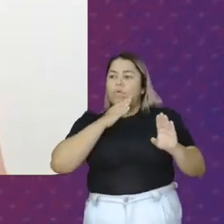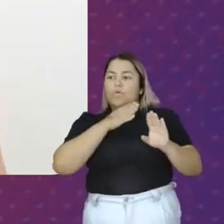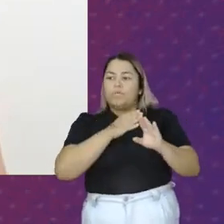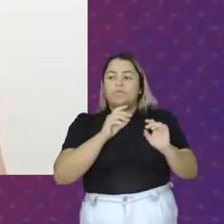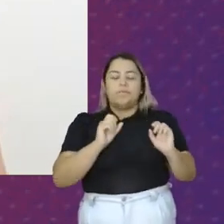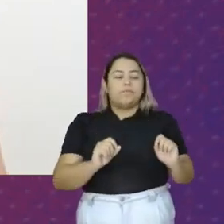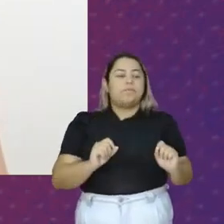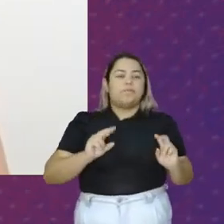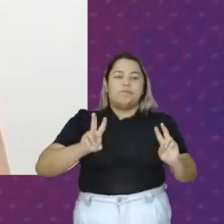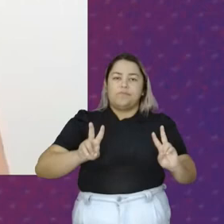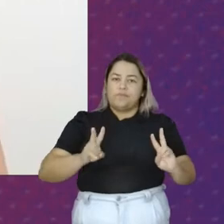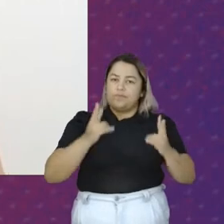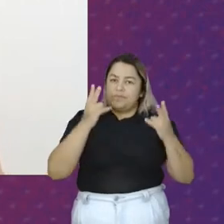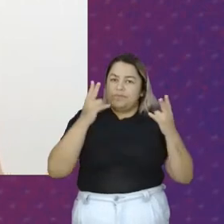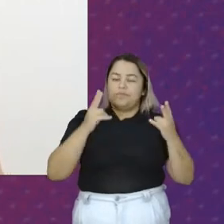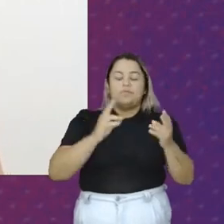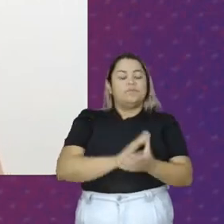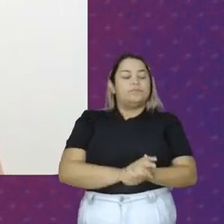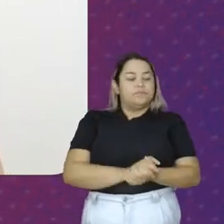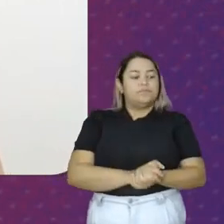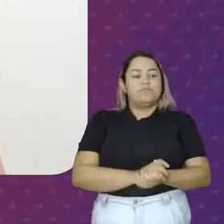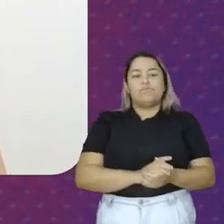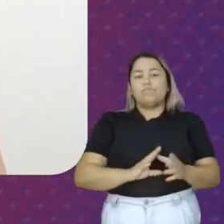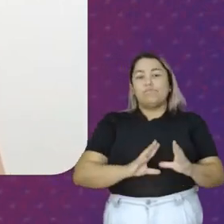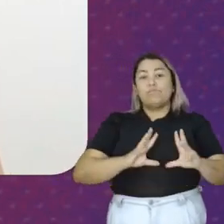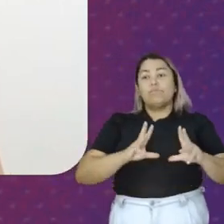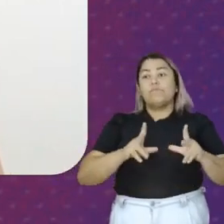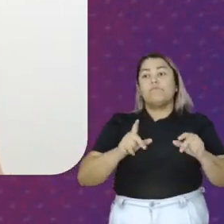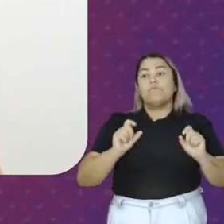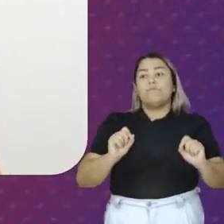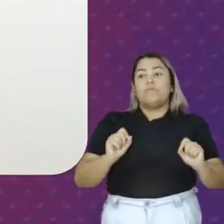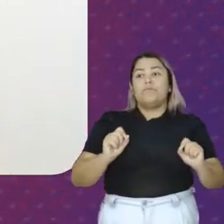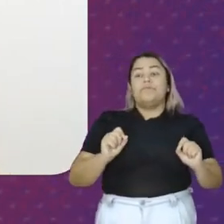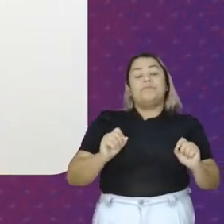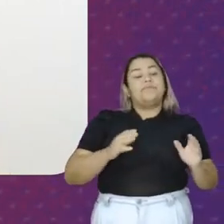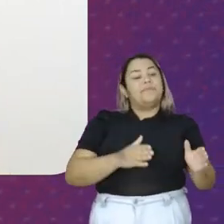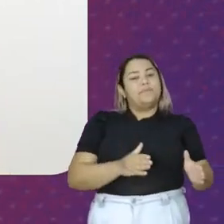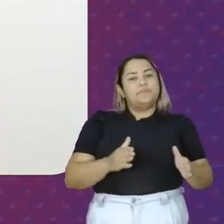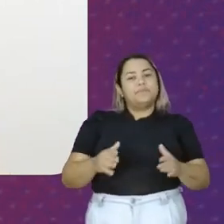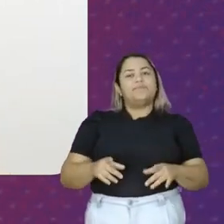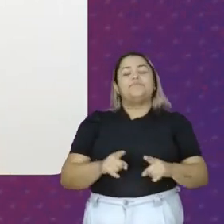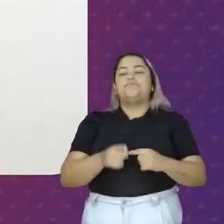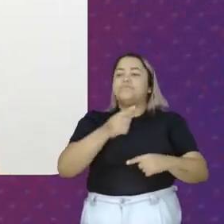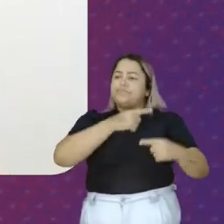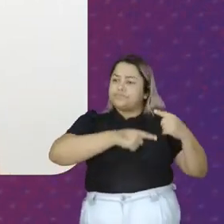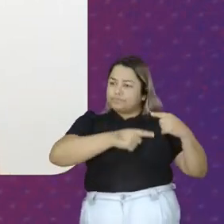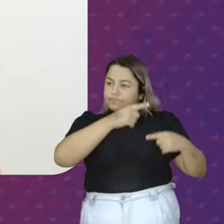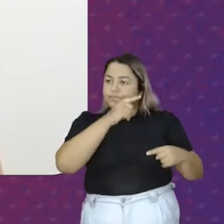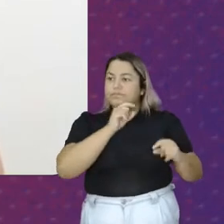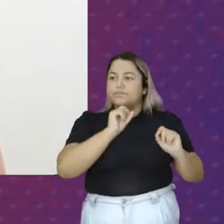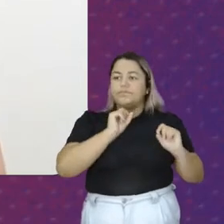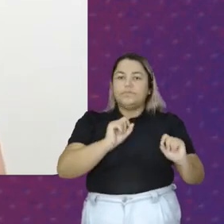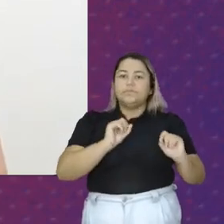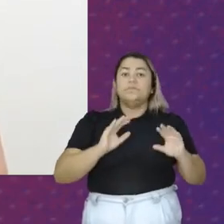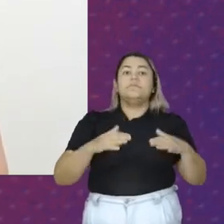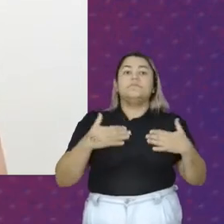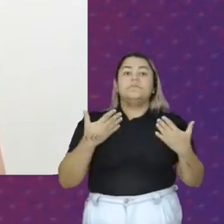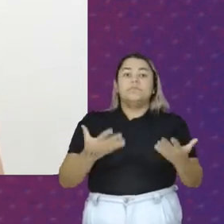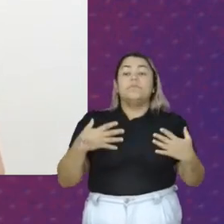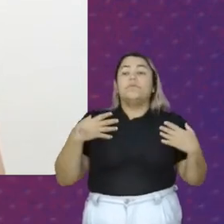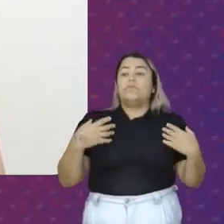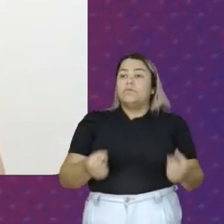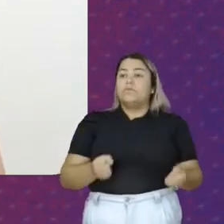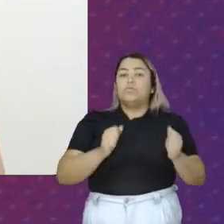principal valor, o fio condutor desse processo de construção. Então,